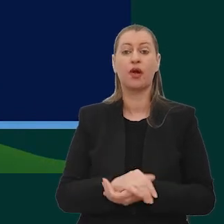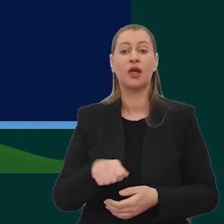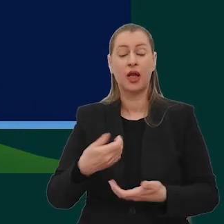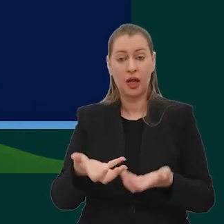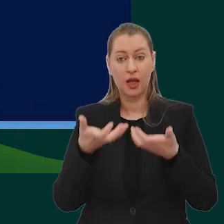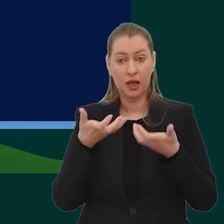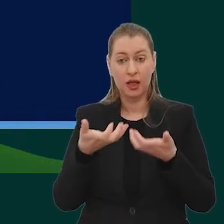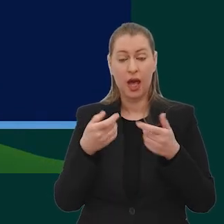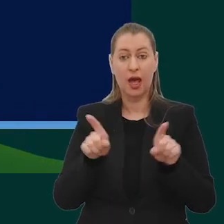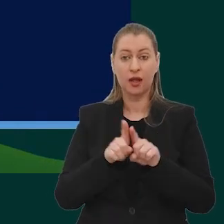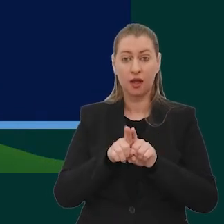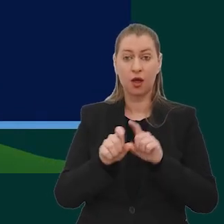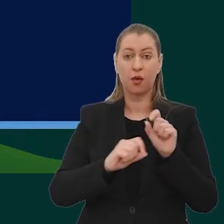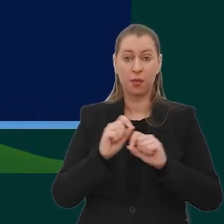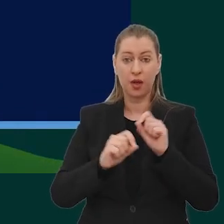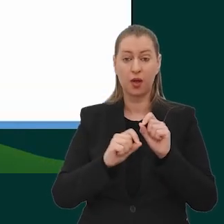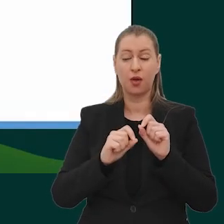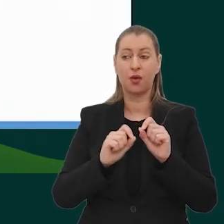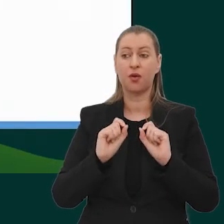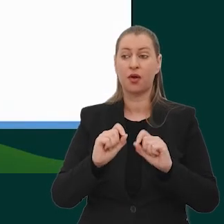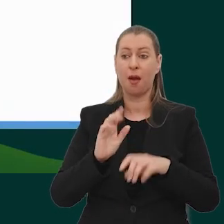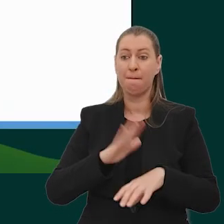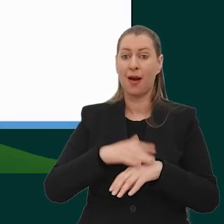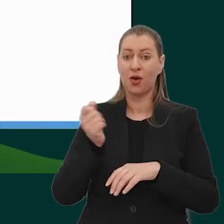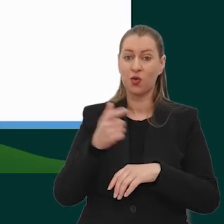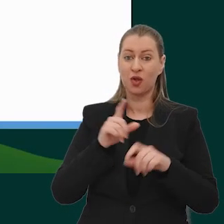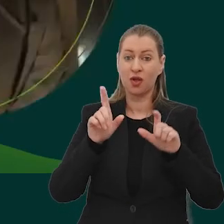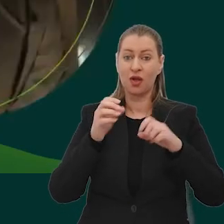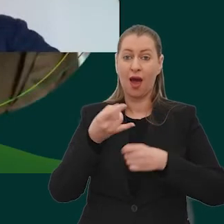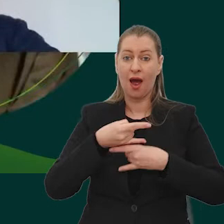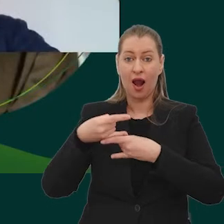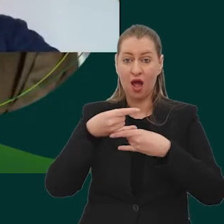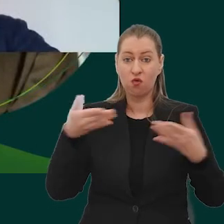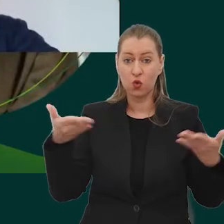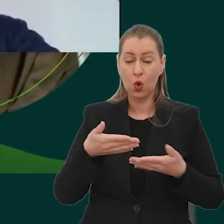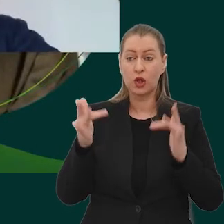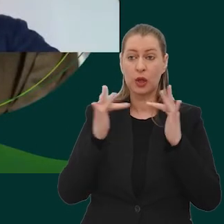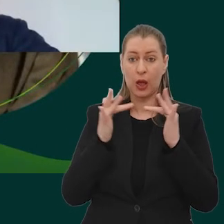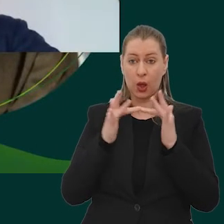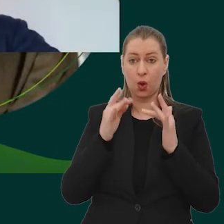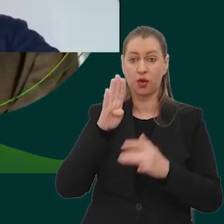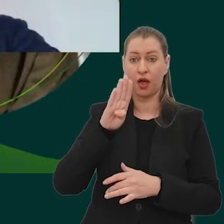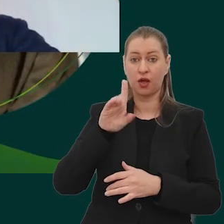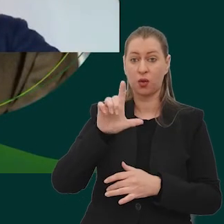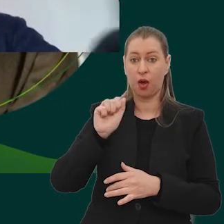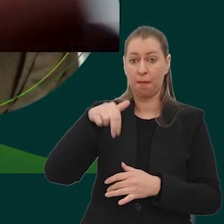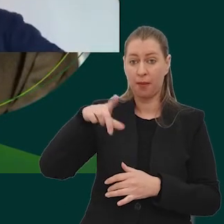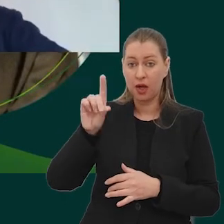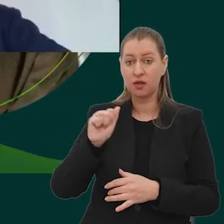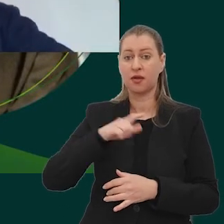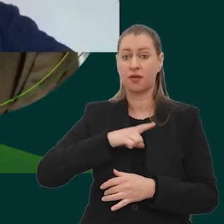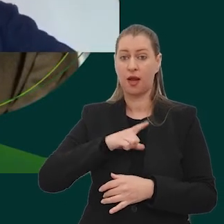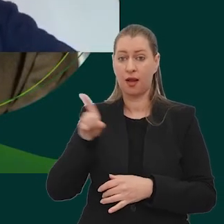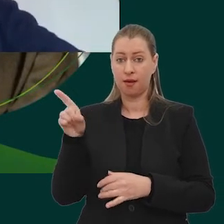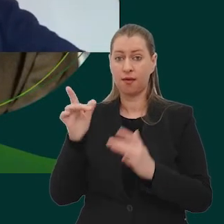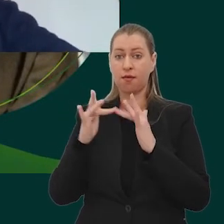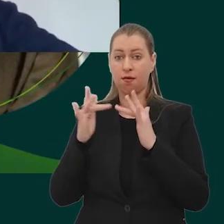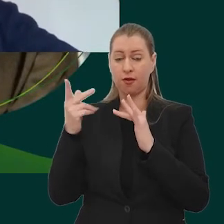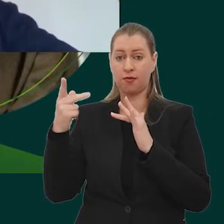também para além, né, da live de hoje, quiser entrar em contato com a Blanda aí, tem o contato.